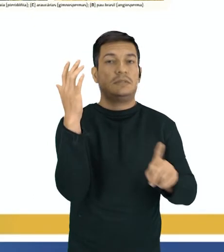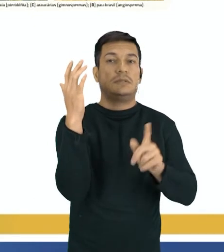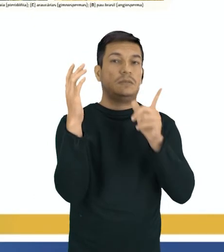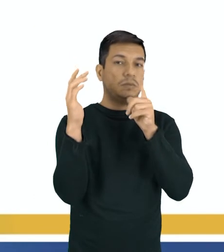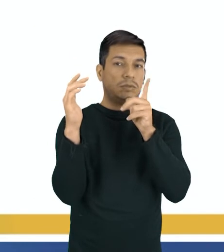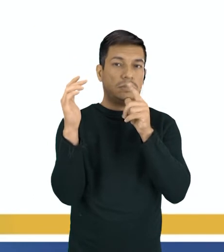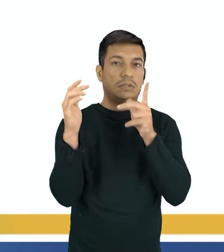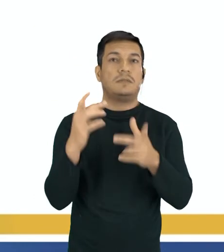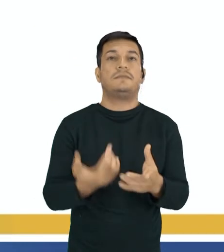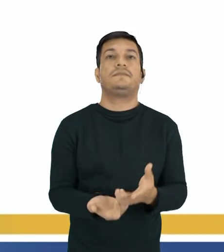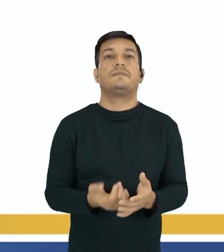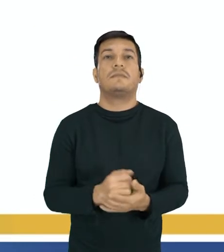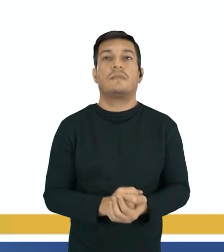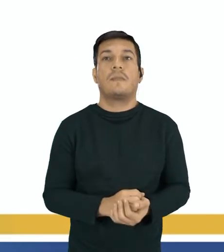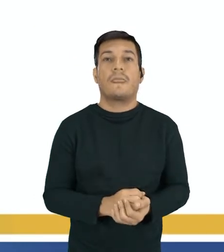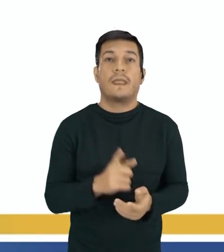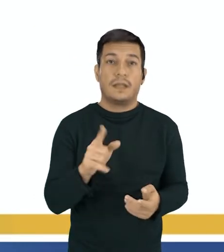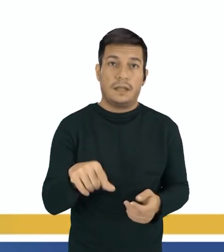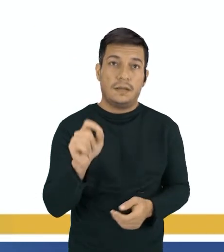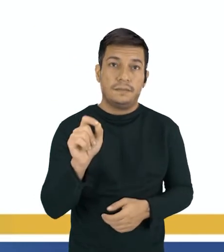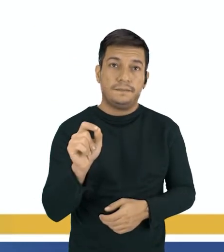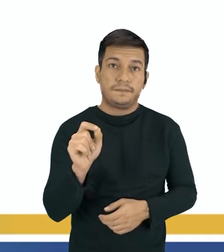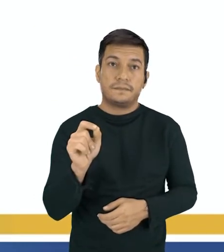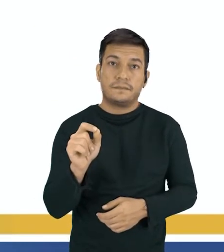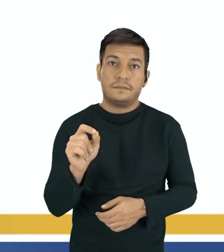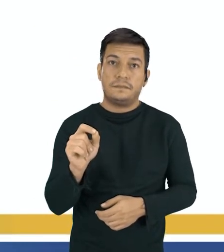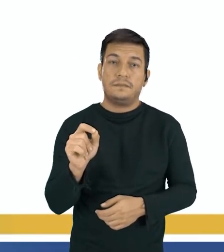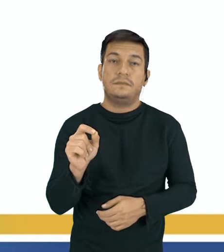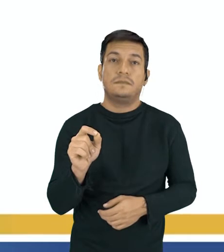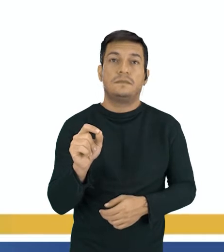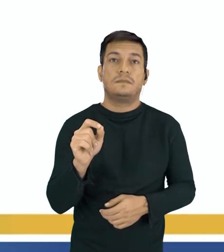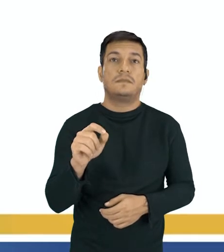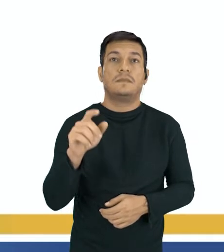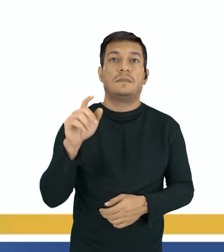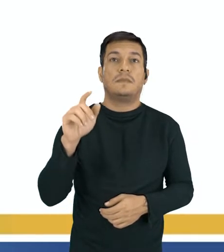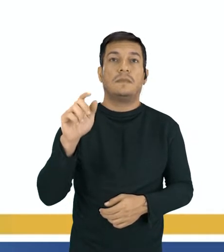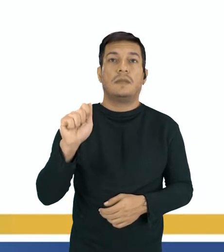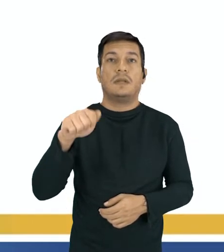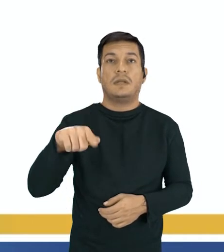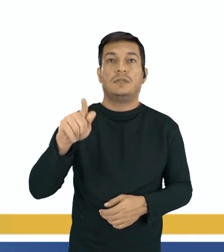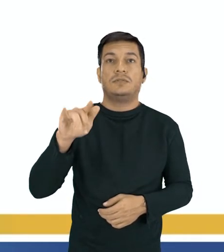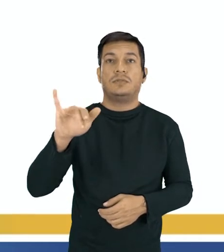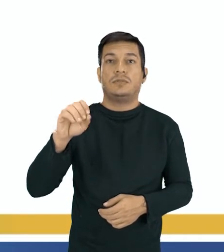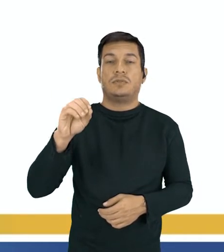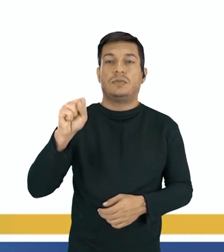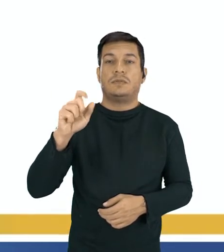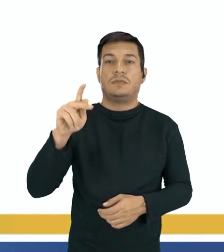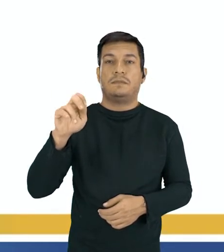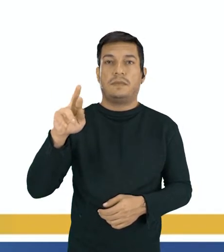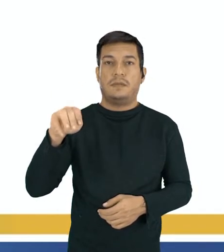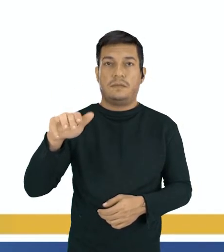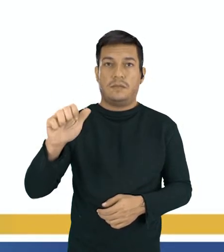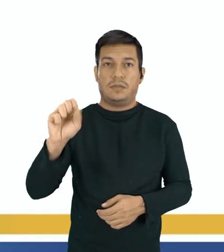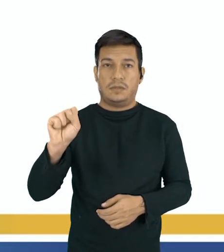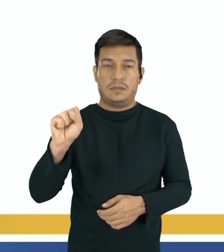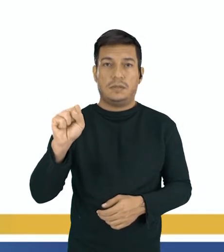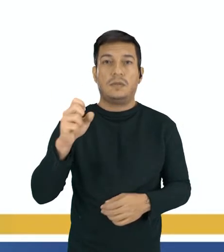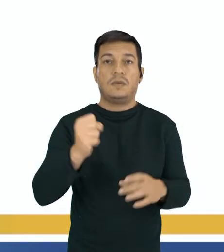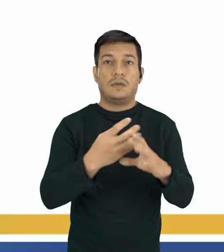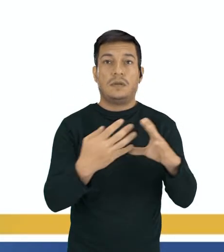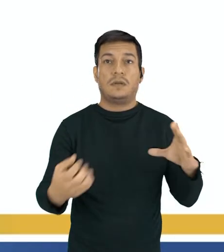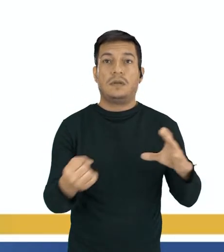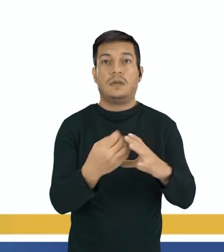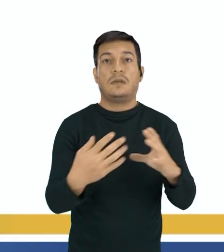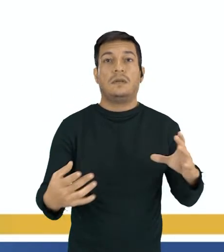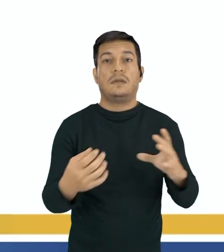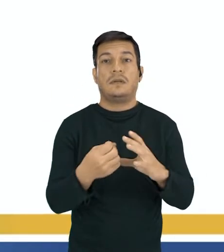para a reprodução, como é o caso daqui das angiospermas, que eu trouxe o ciclo para vocês. Uma dessas